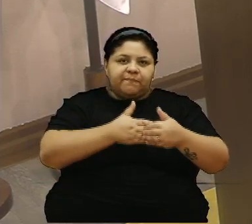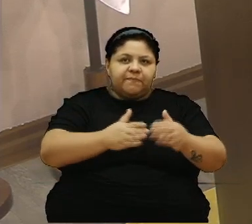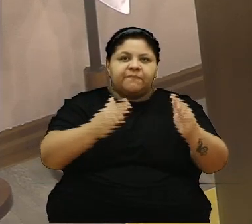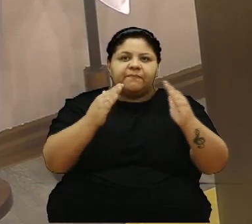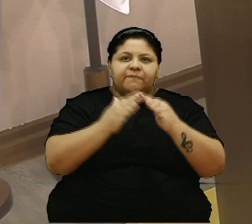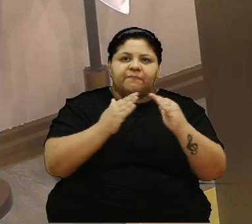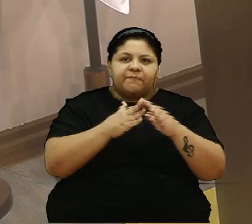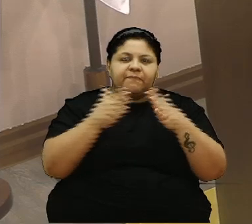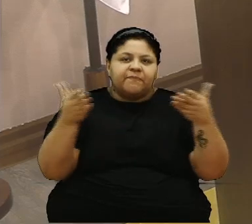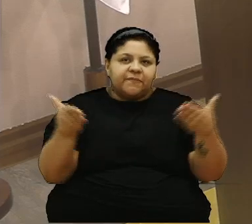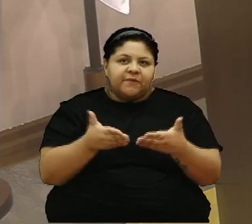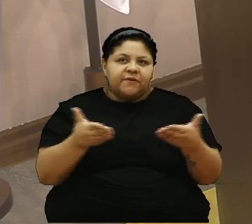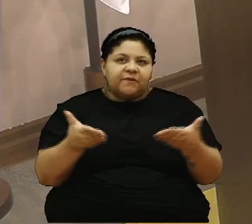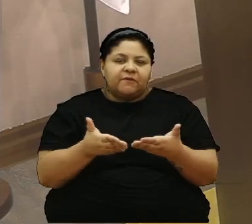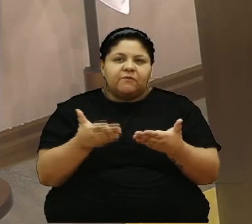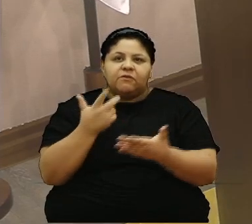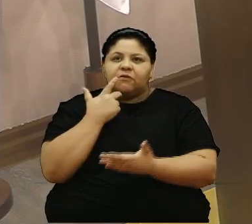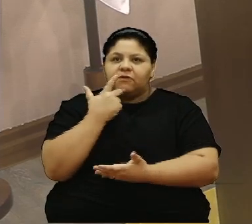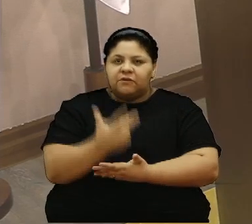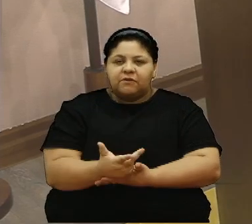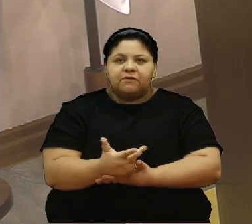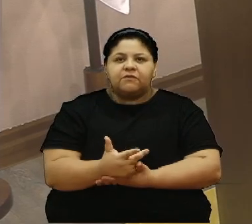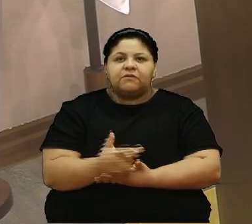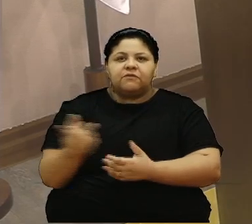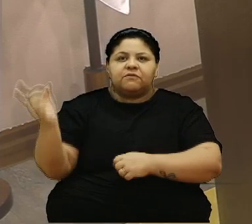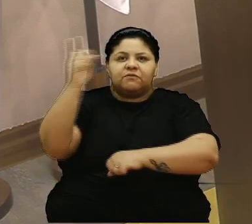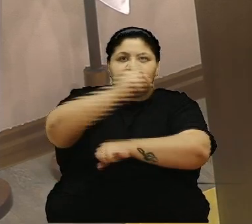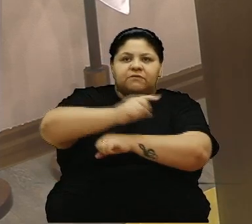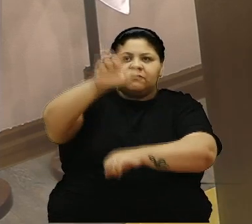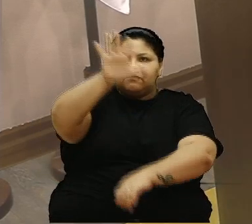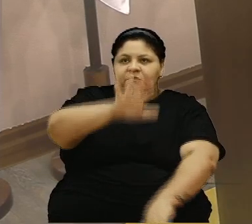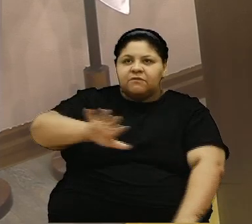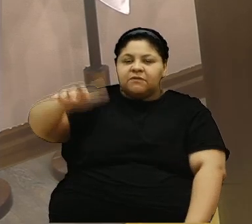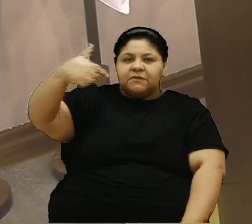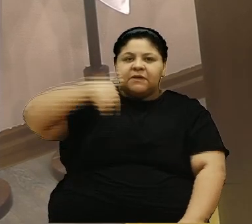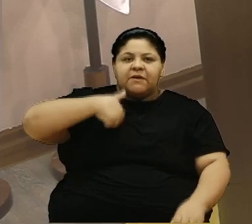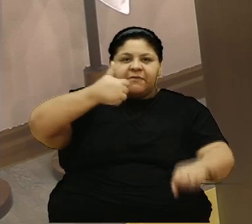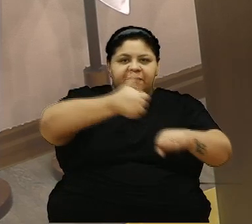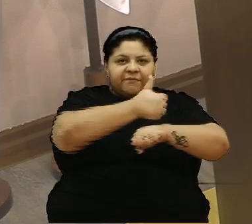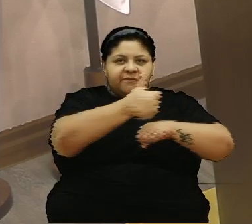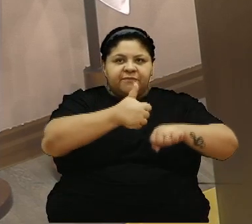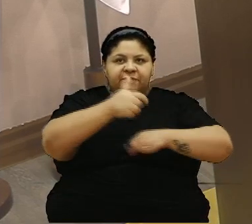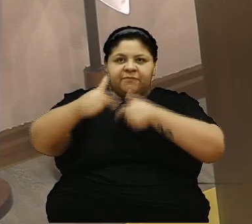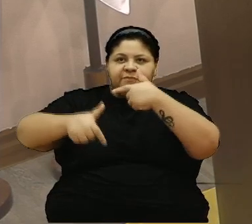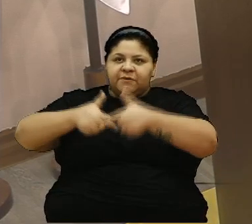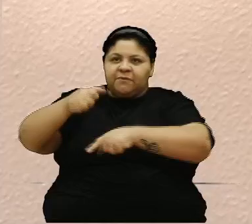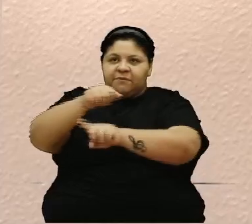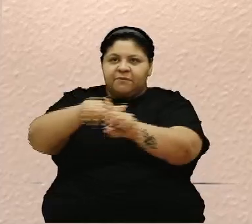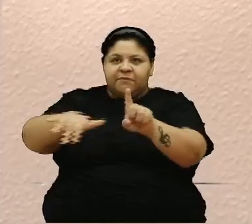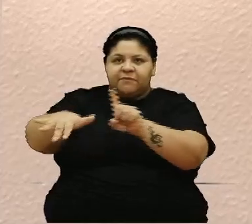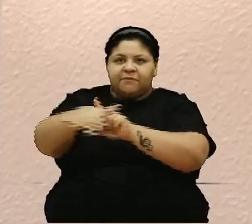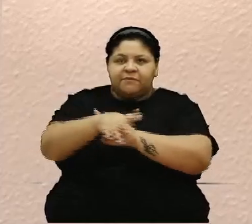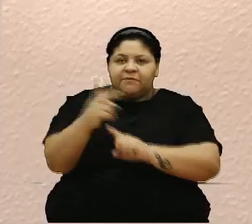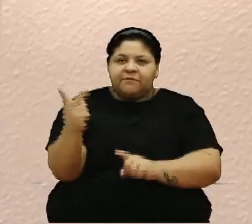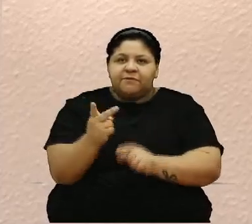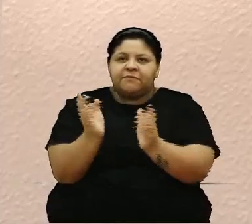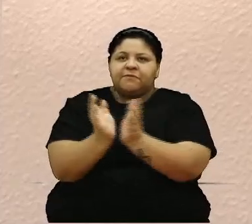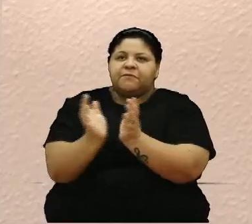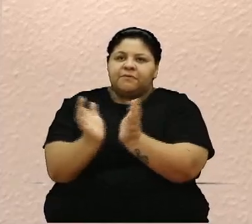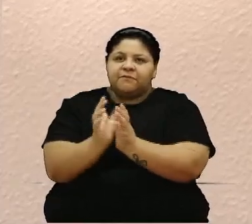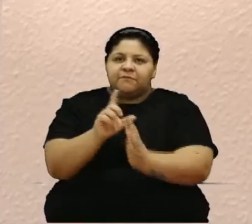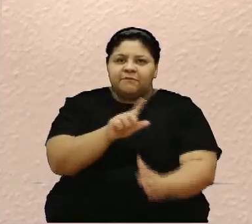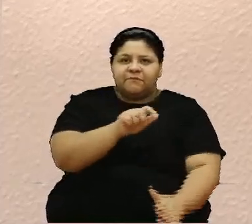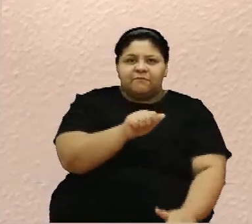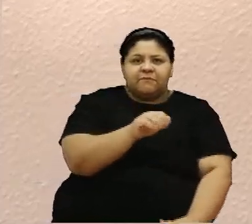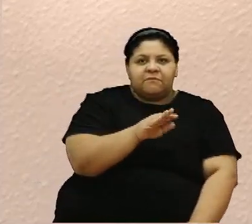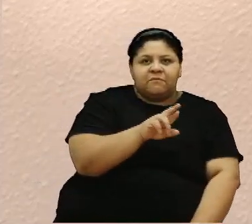casa. Hoje eu queria falar, pois é o Dia Nacional da minha profissão, do Serviço Social. Aqui eu tenho 2 colegas de profissão, a Gabriela